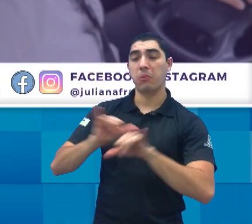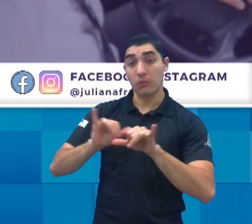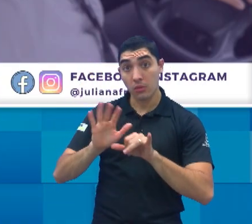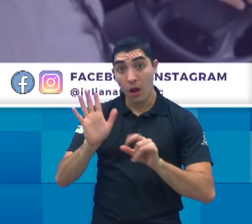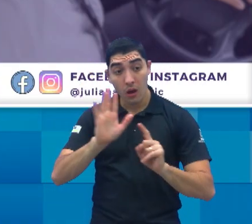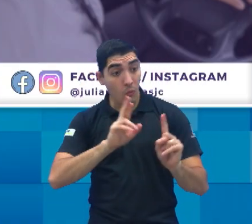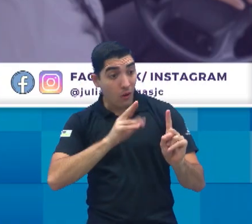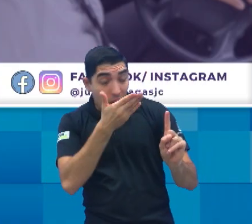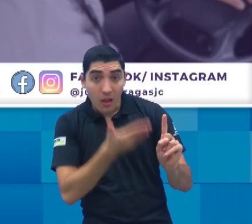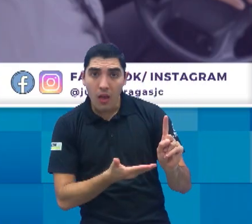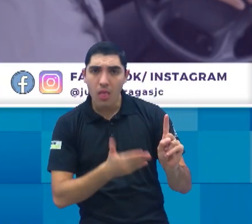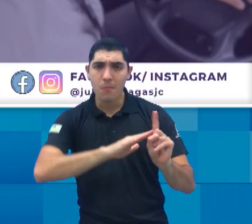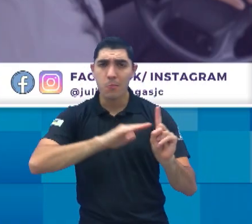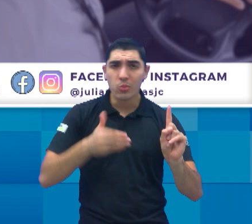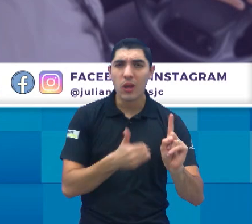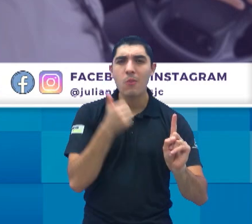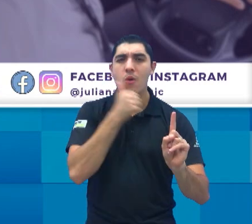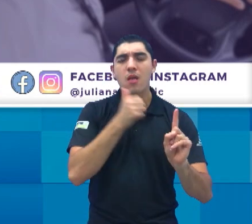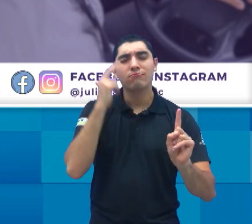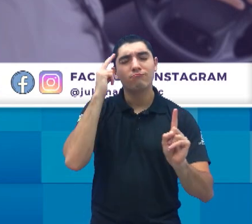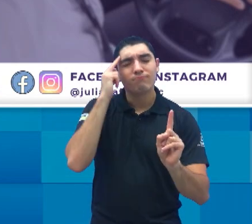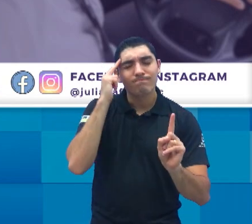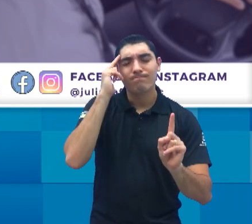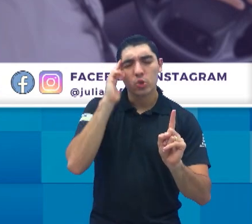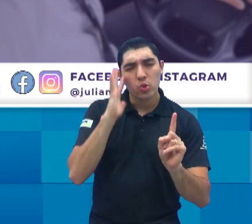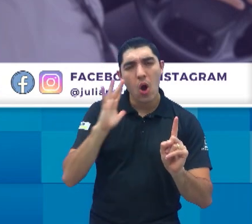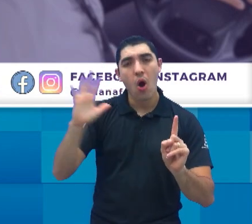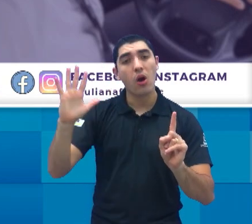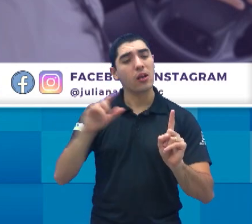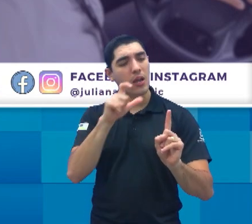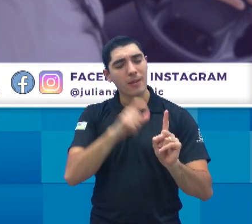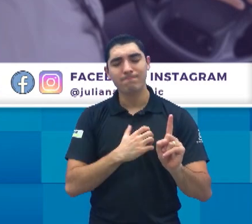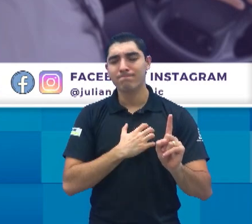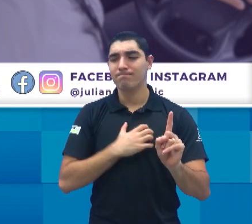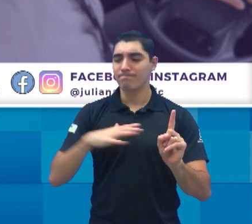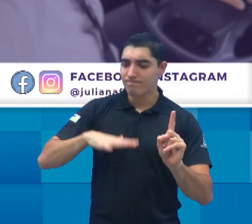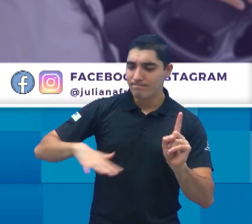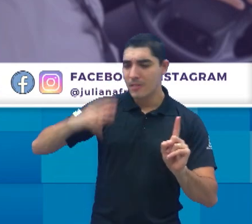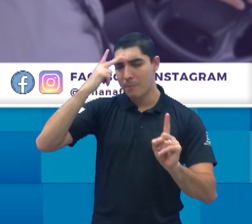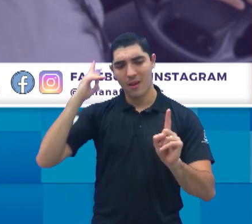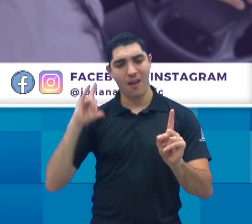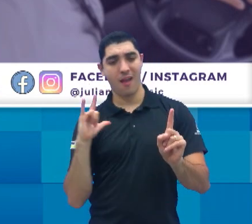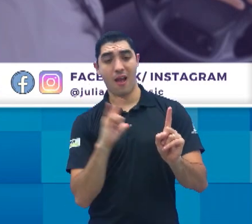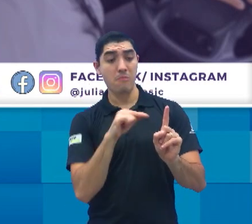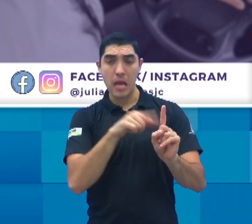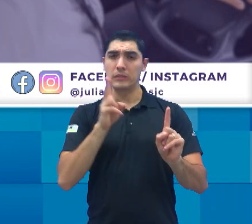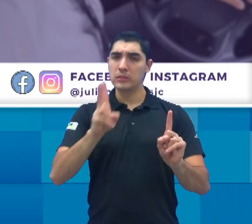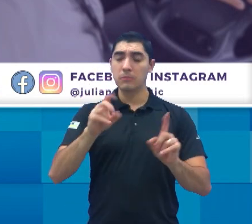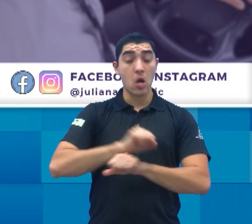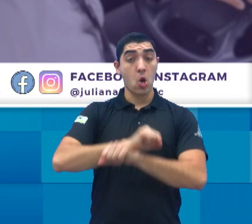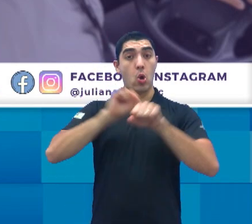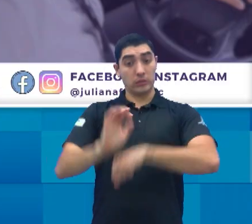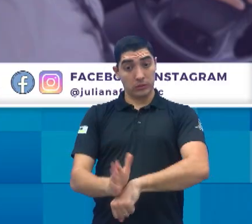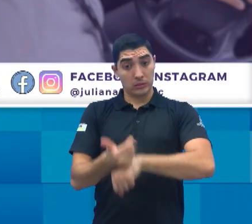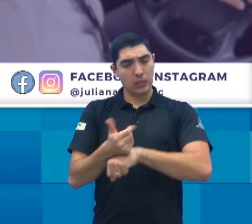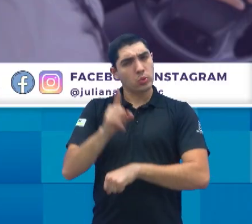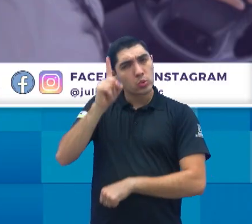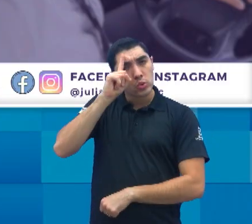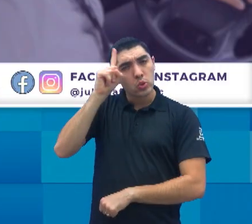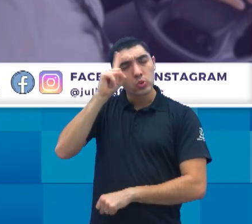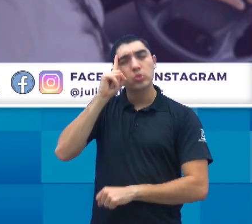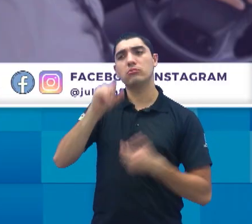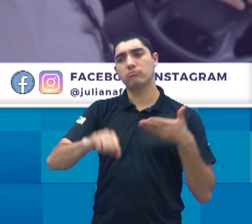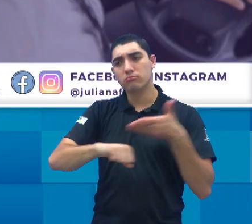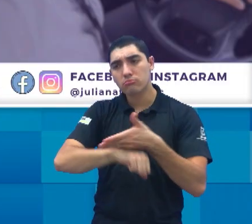sonhos, histórias, vínculos e pessoas que a amavam. Uma mulher que acordava cedo para trabalhar, atendia diariamente a população da